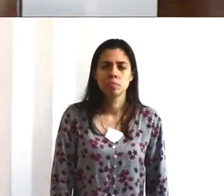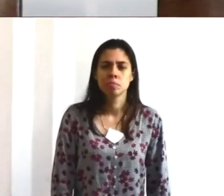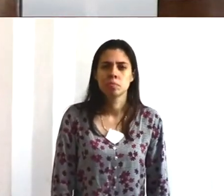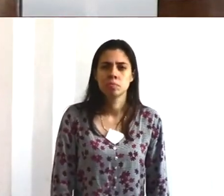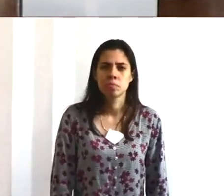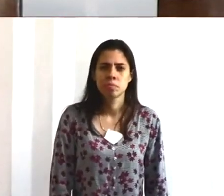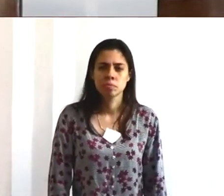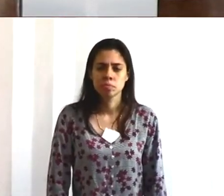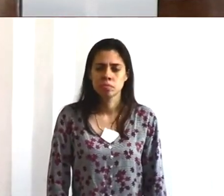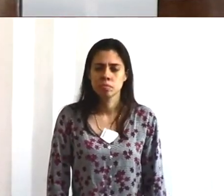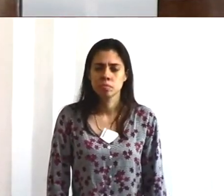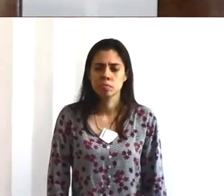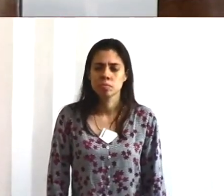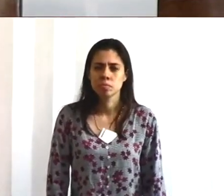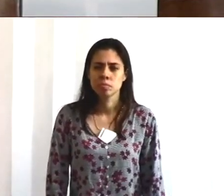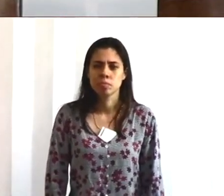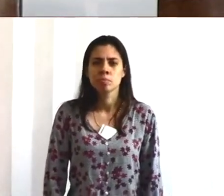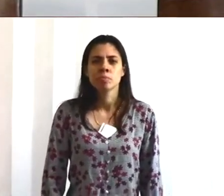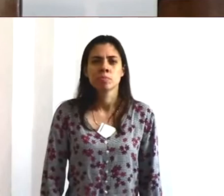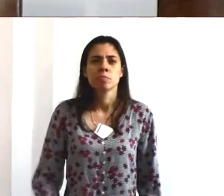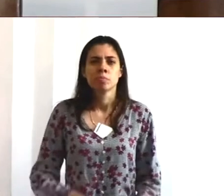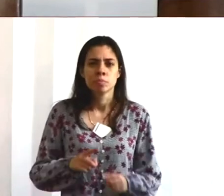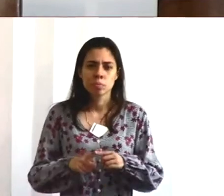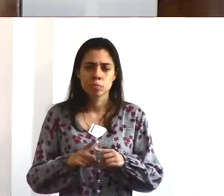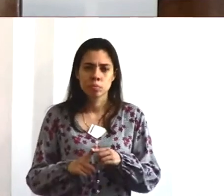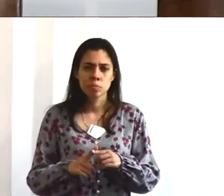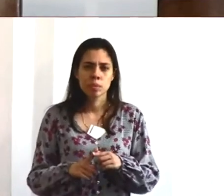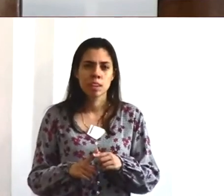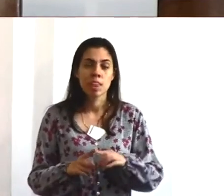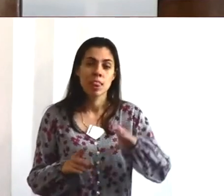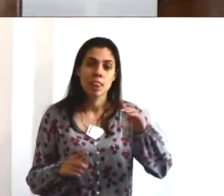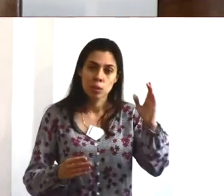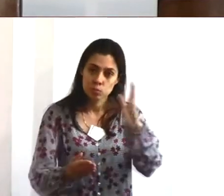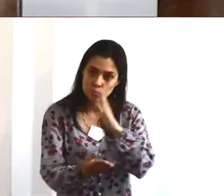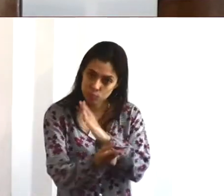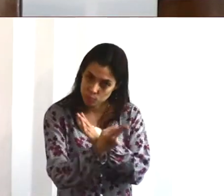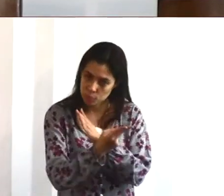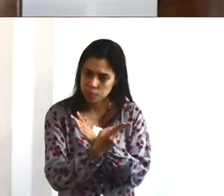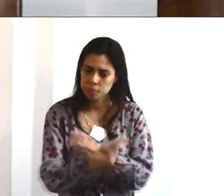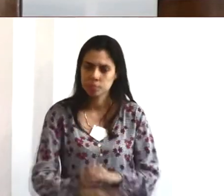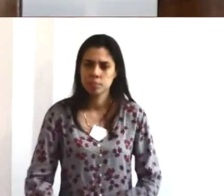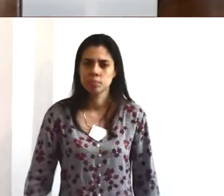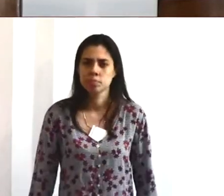Jerusalém. Por quê? Porque esse povo é o povo protegido pelo Senhor.